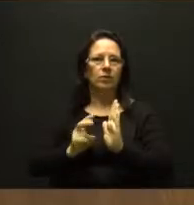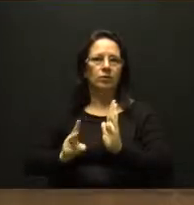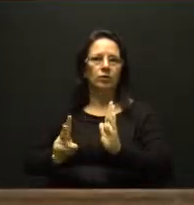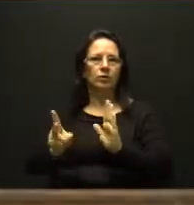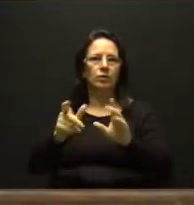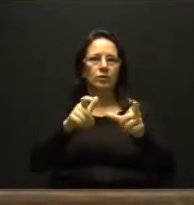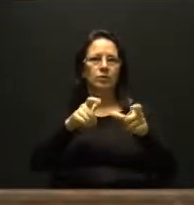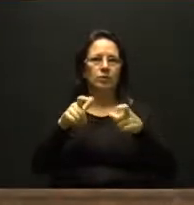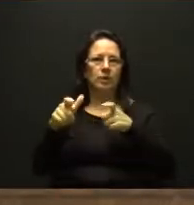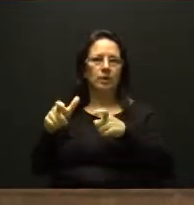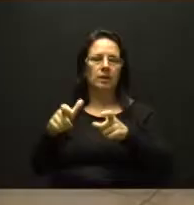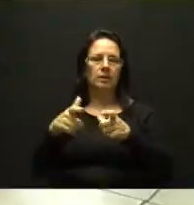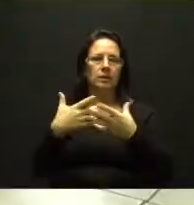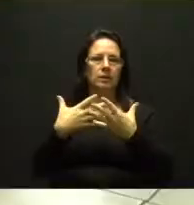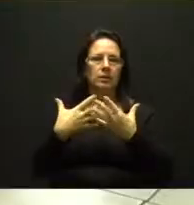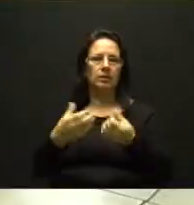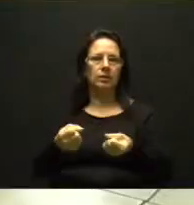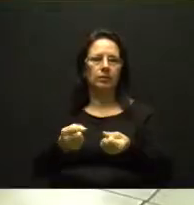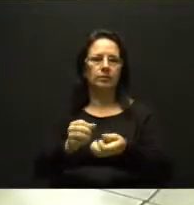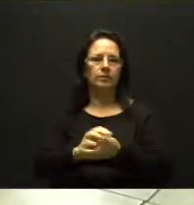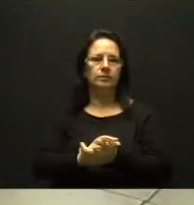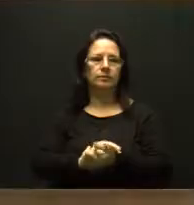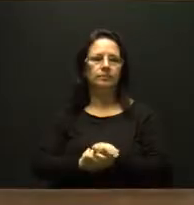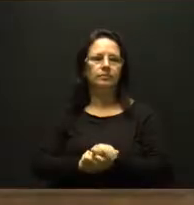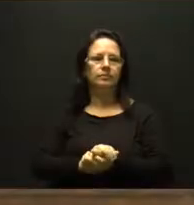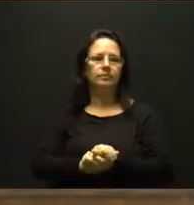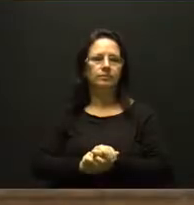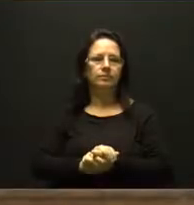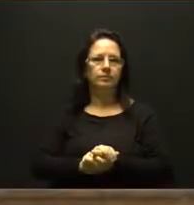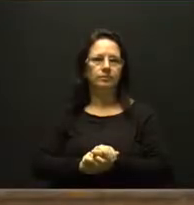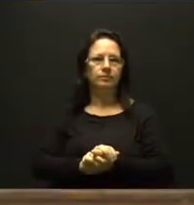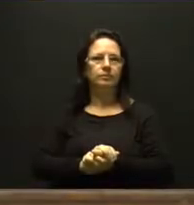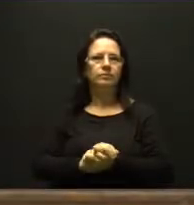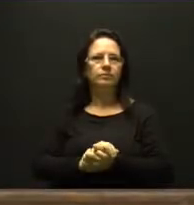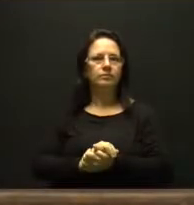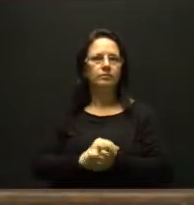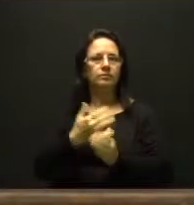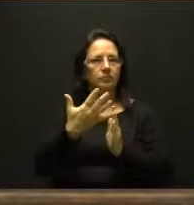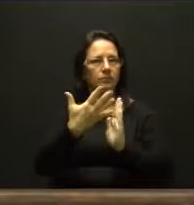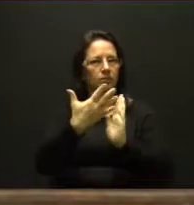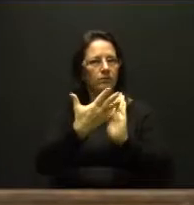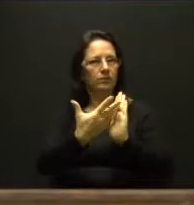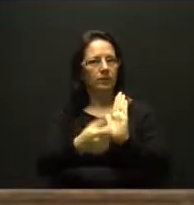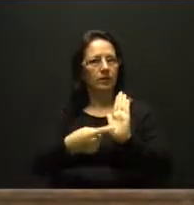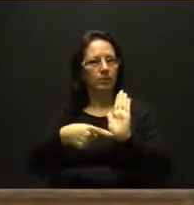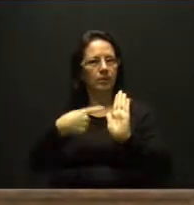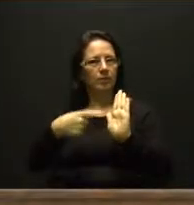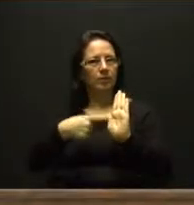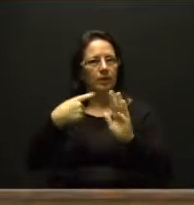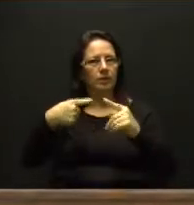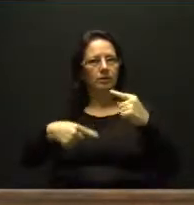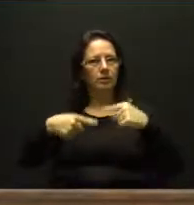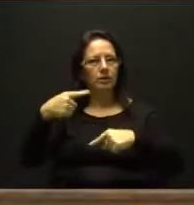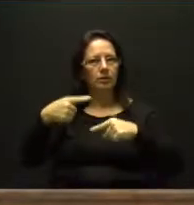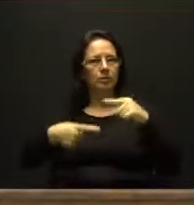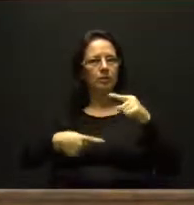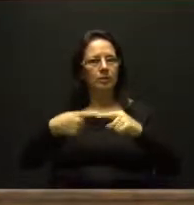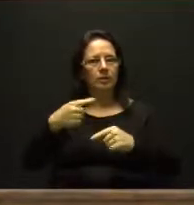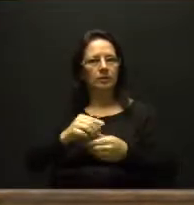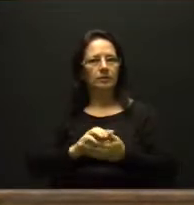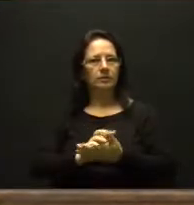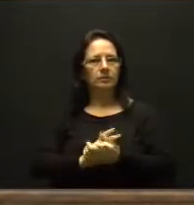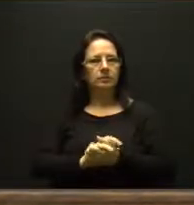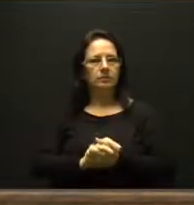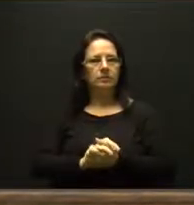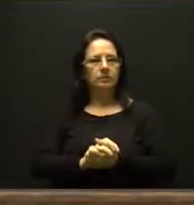permaneçam como se encontram aprovado está portanto aprovado em primeira discussão o presente projeto de